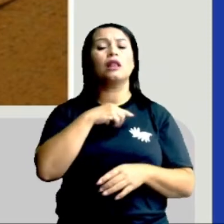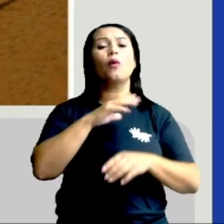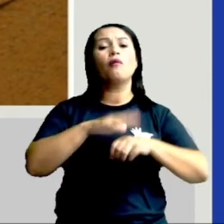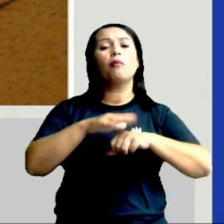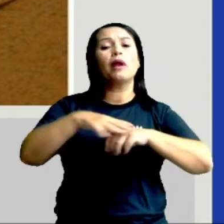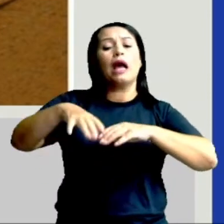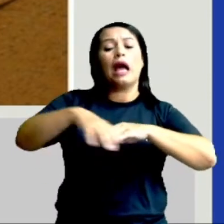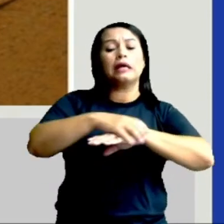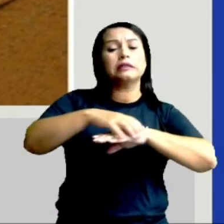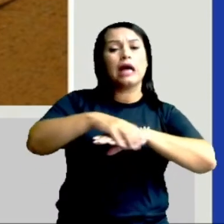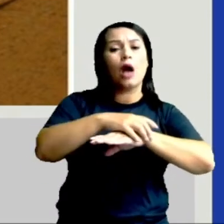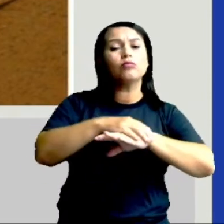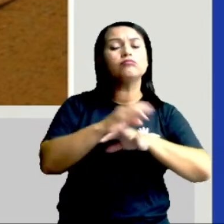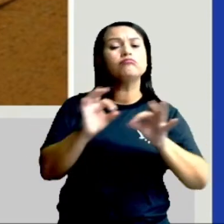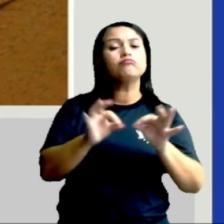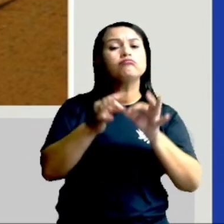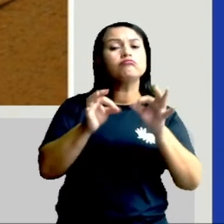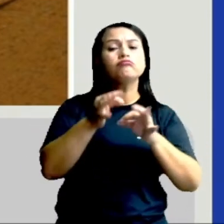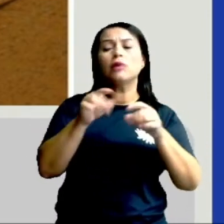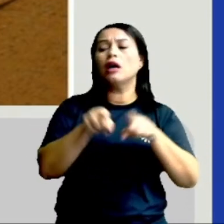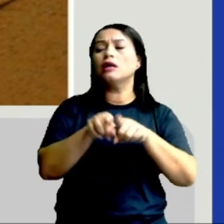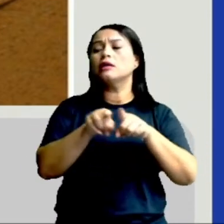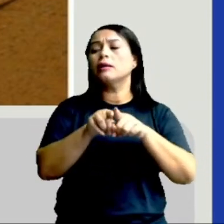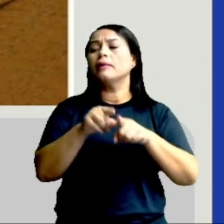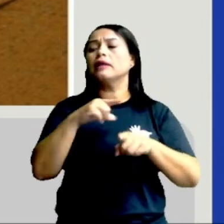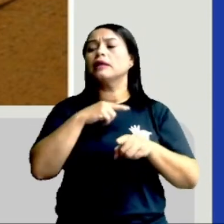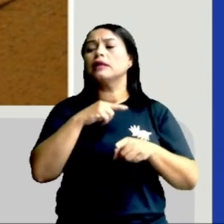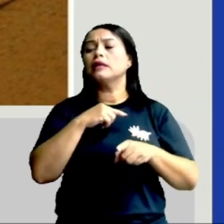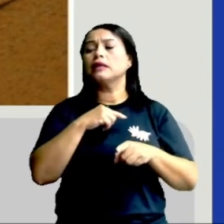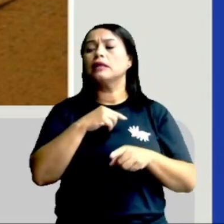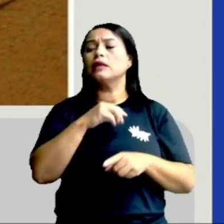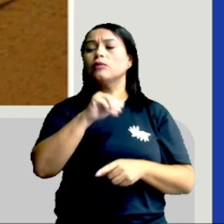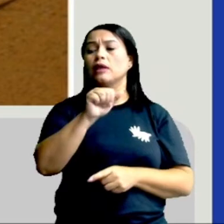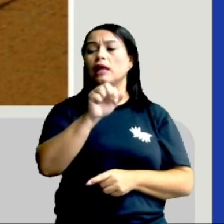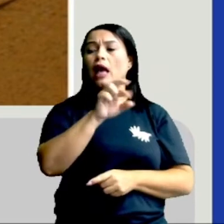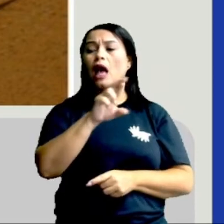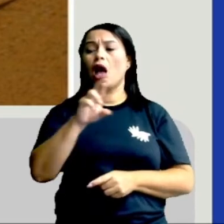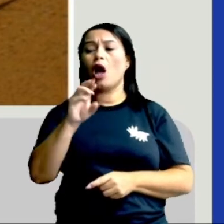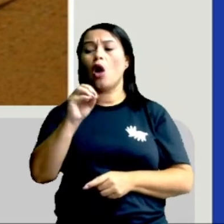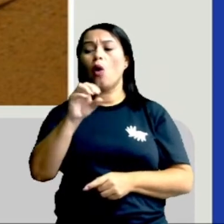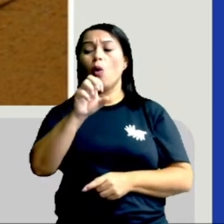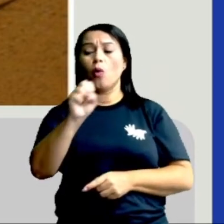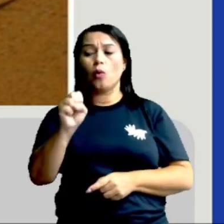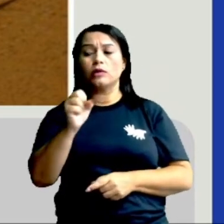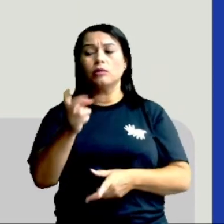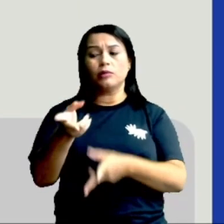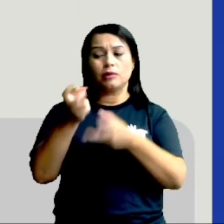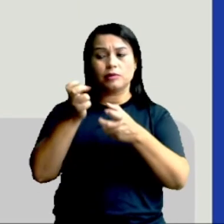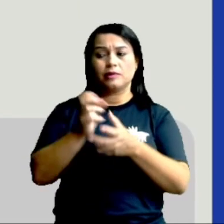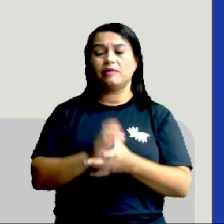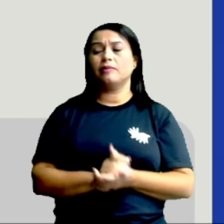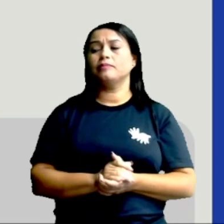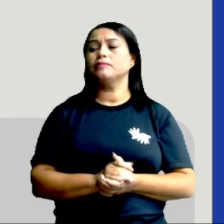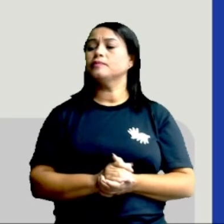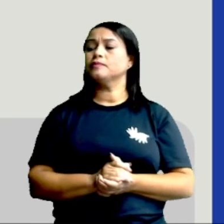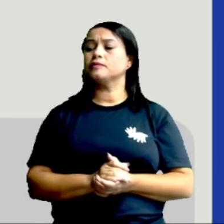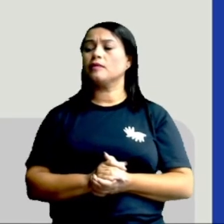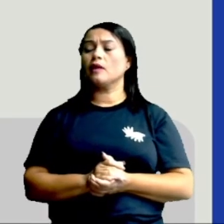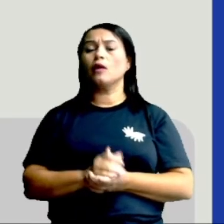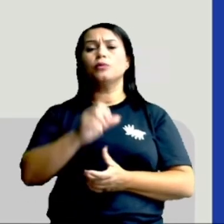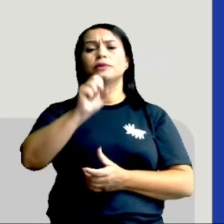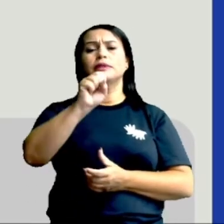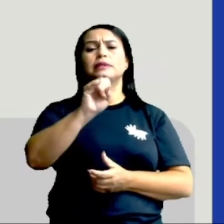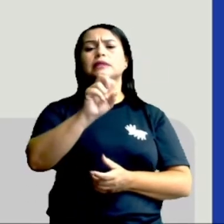calçado, a risicultura, que é o cultivo do arroz. Na imagem aí a gente pode observar isso.